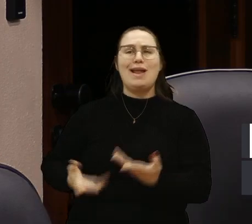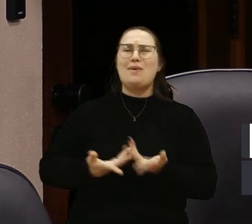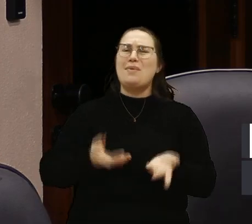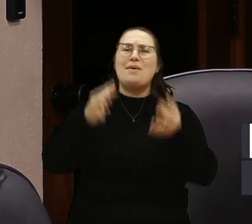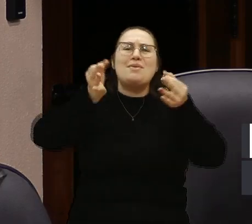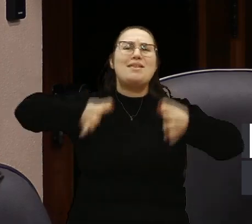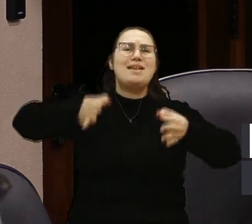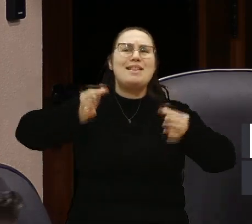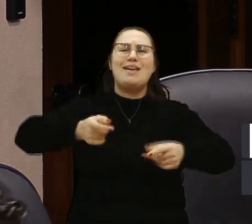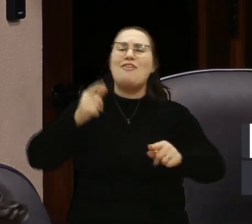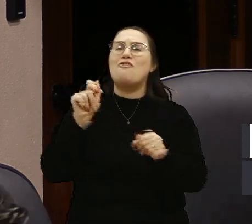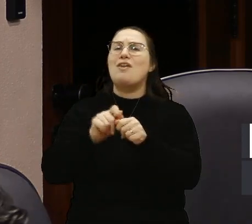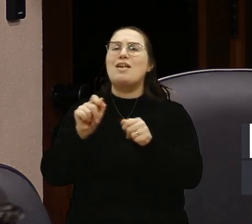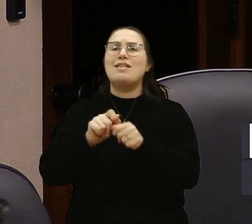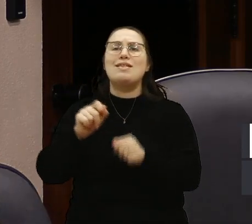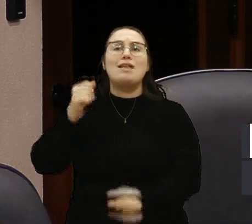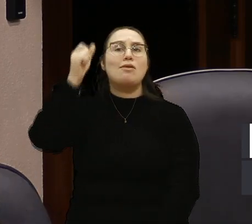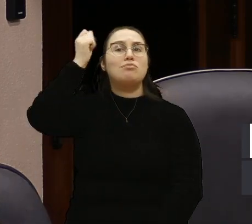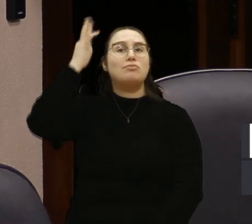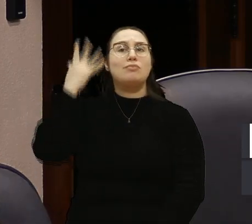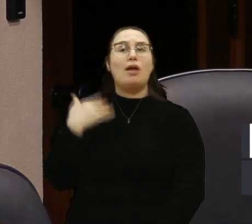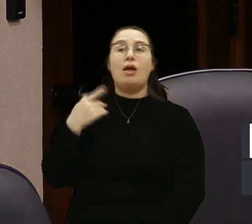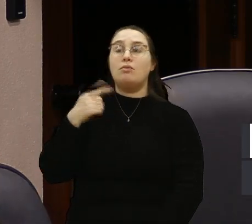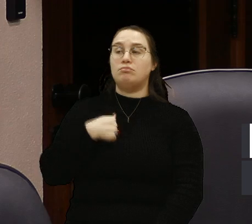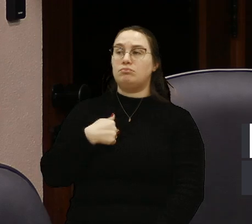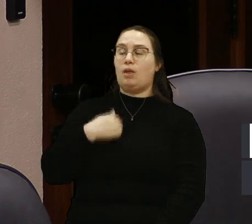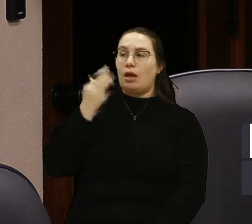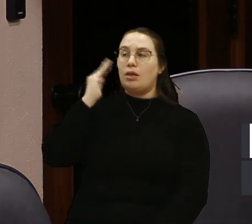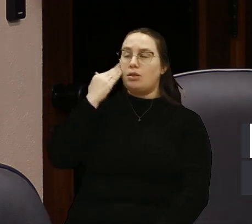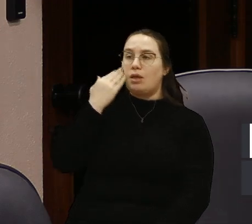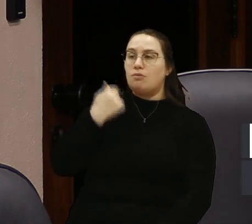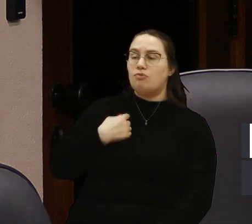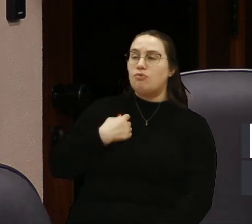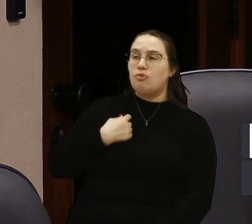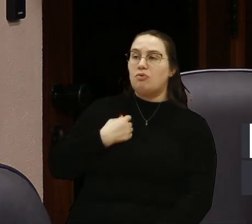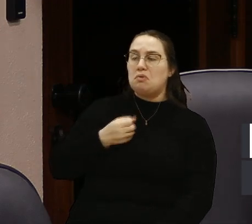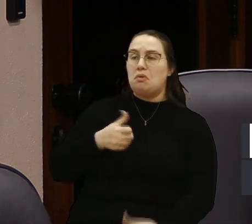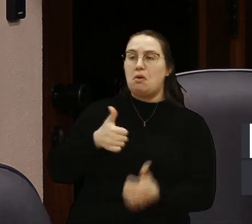que se fizesse isso com a vereadora, ia desarmar ela. E a população